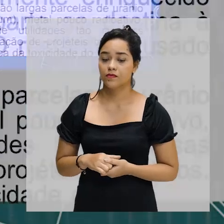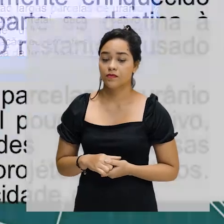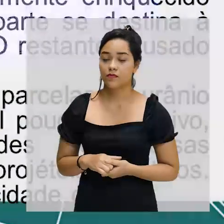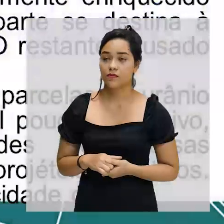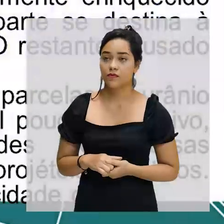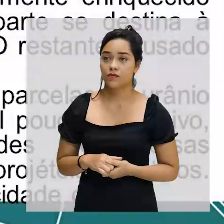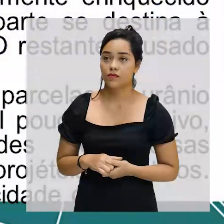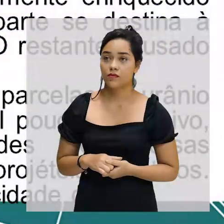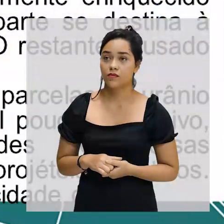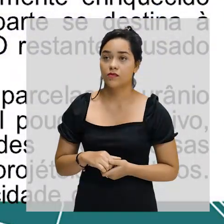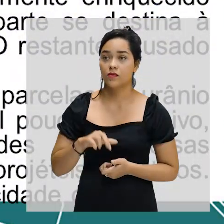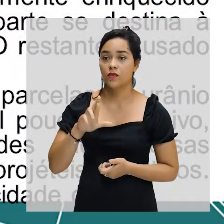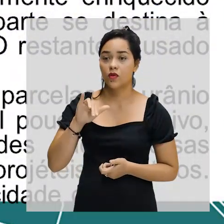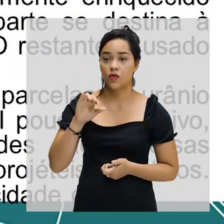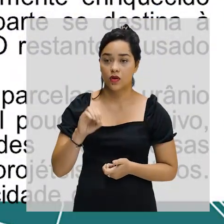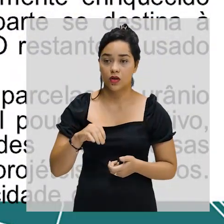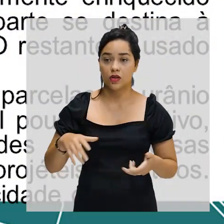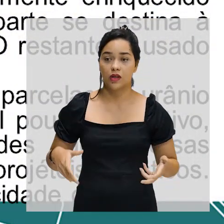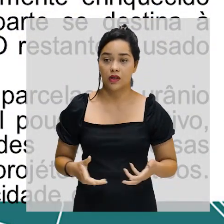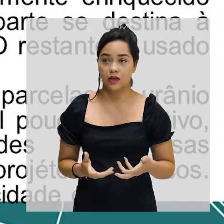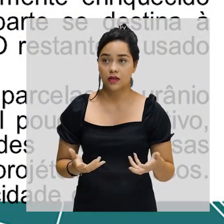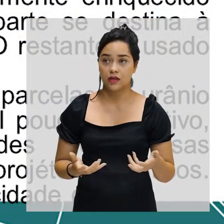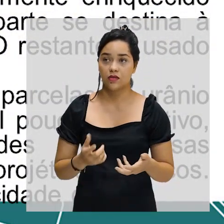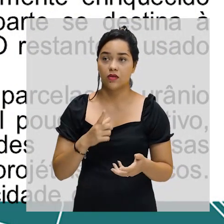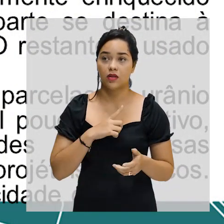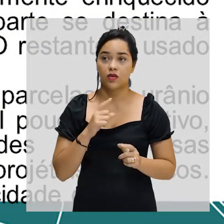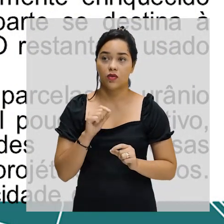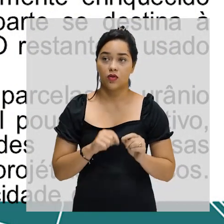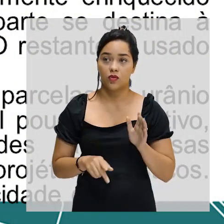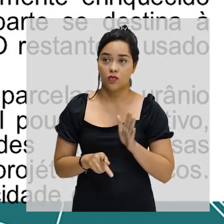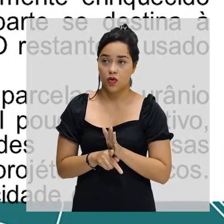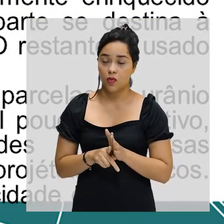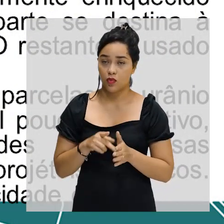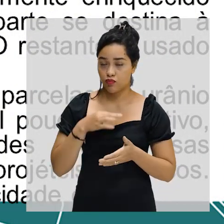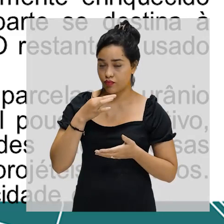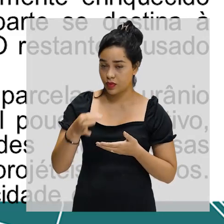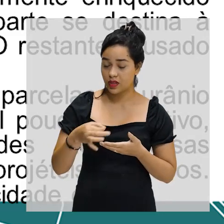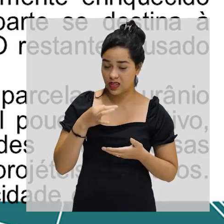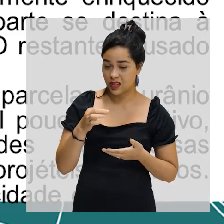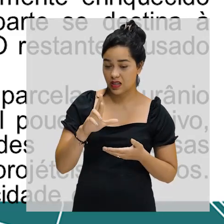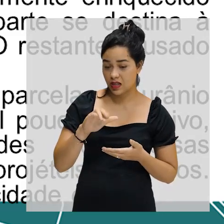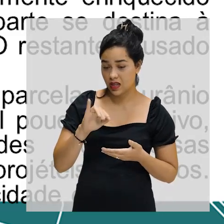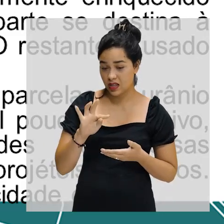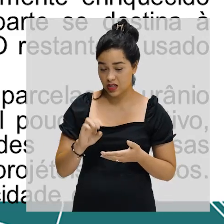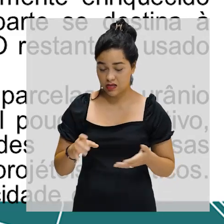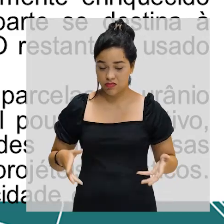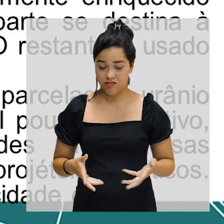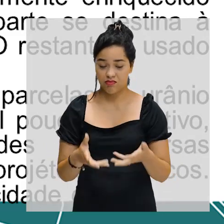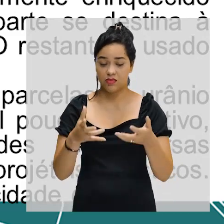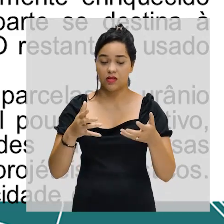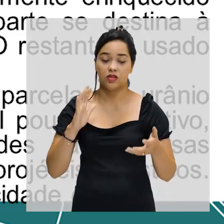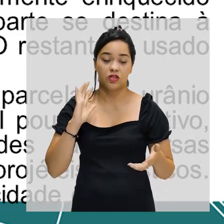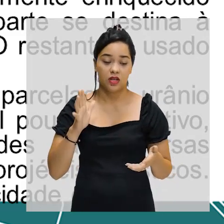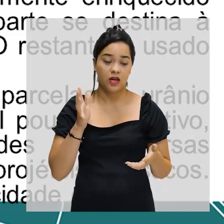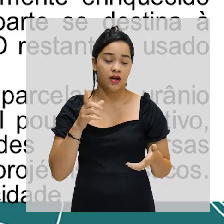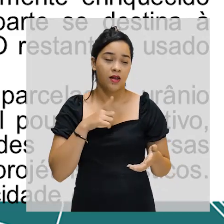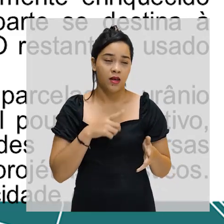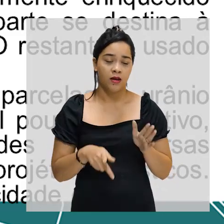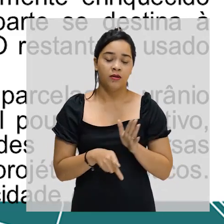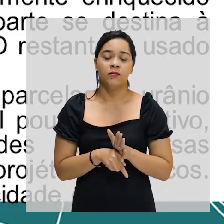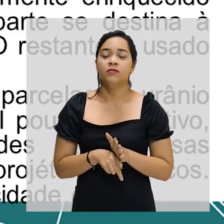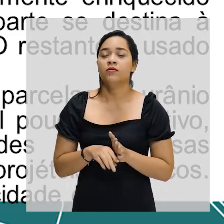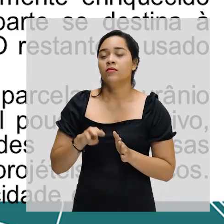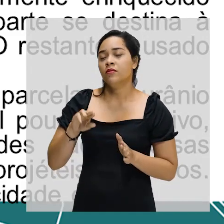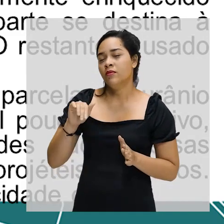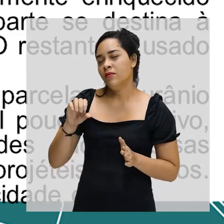Bom, o urânio enriquecido é um componente crítico, tá certo? Então, ele já está ali na sua massa